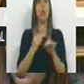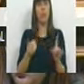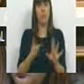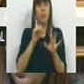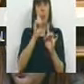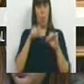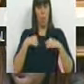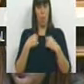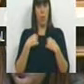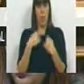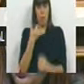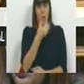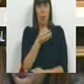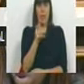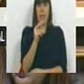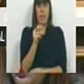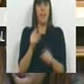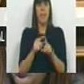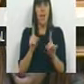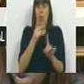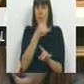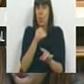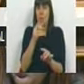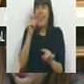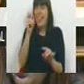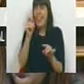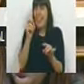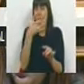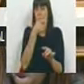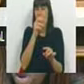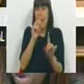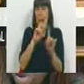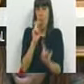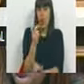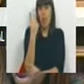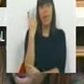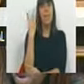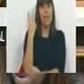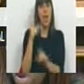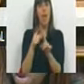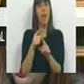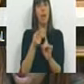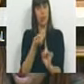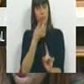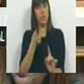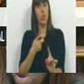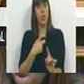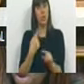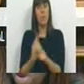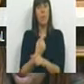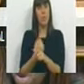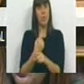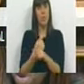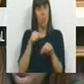já se encarregou de, em 2013, não foi em 2003, nem em 1993, foi há dois anos, deu-nos as respostas para coisas